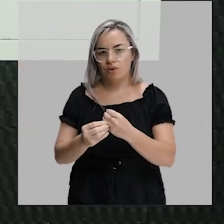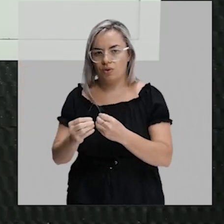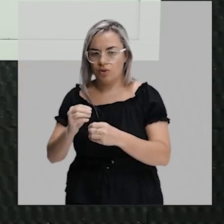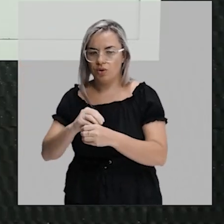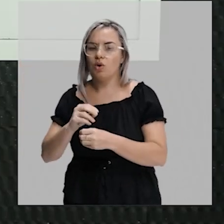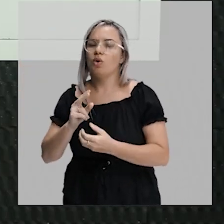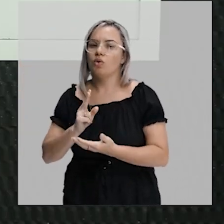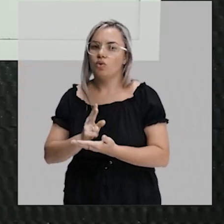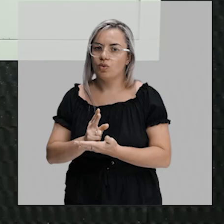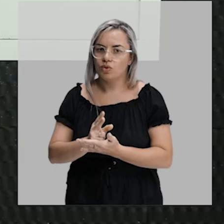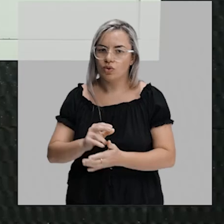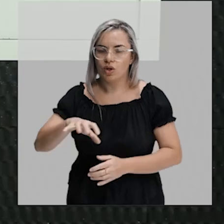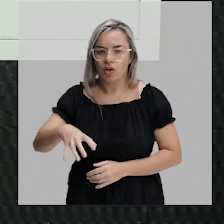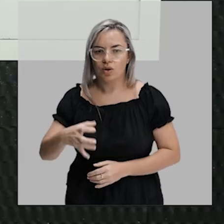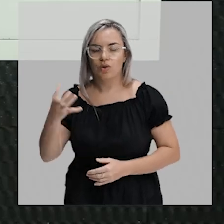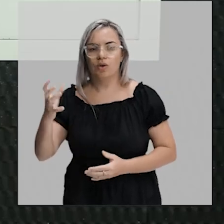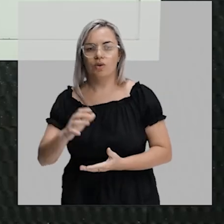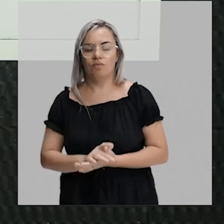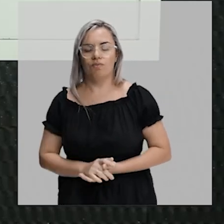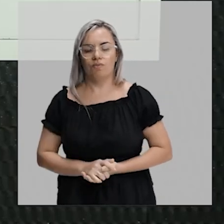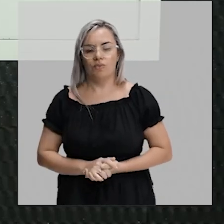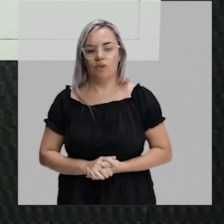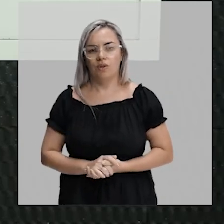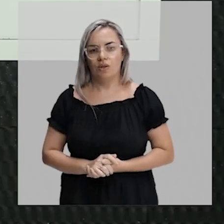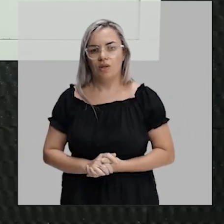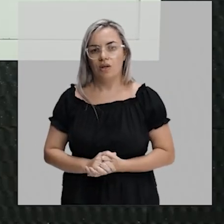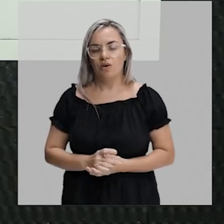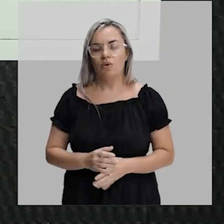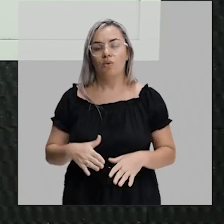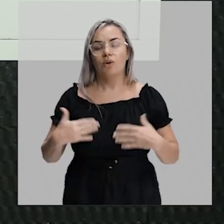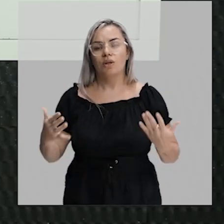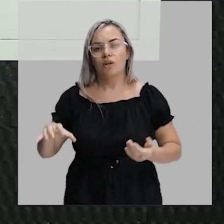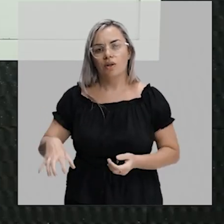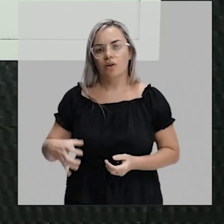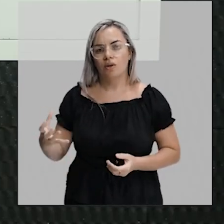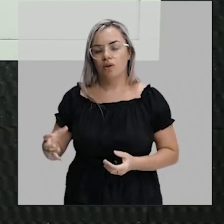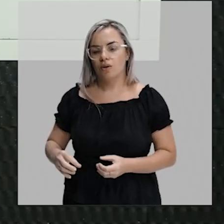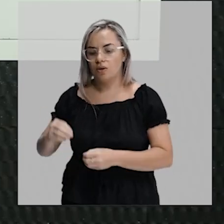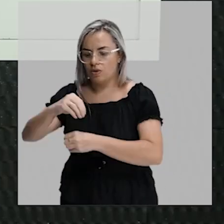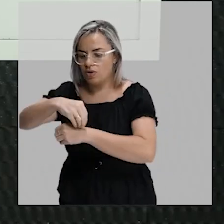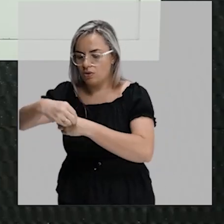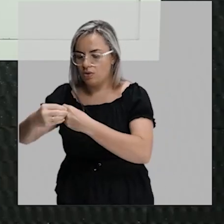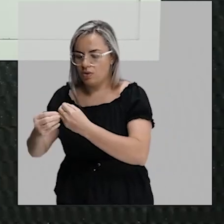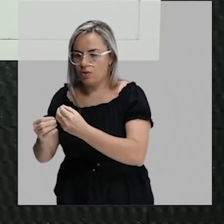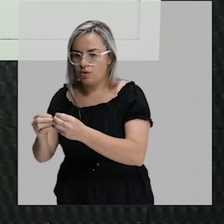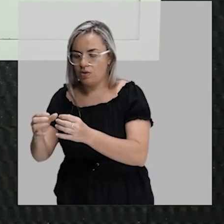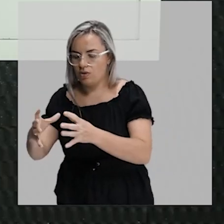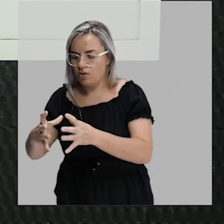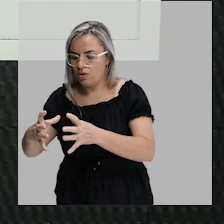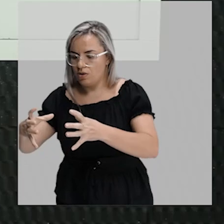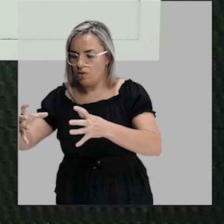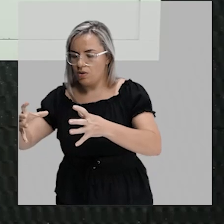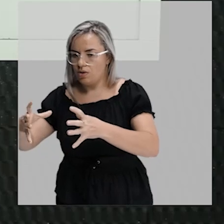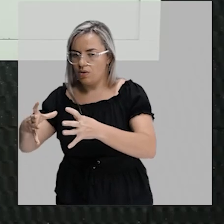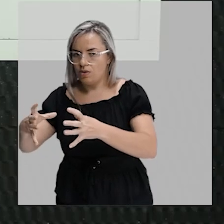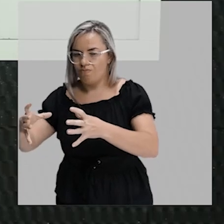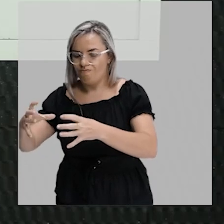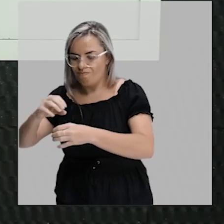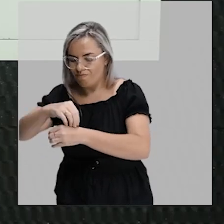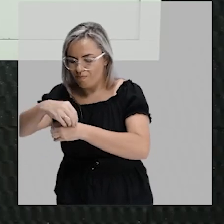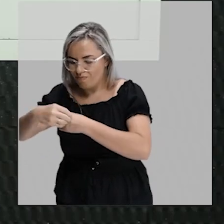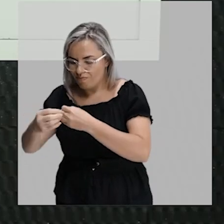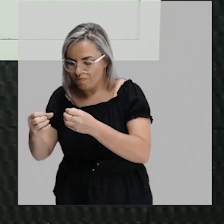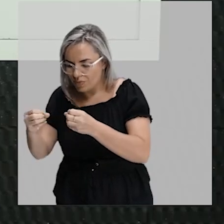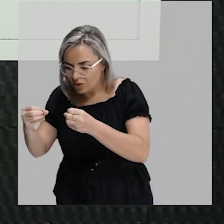agindo. O que vai acontecer? A quantidade de batidas, a quantidade de choques, né, dessas moléculas com o recipiente ou entre elas vai aumentar, porque